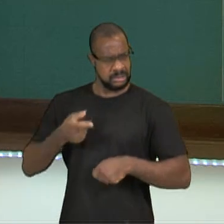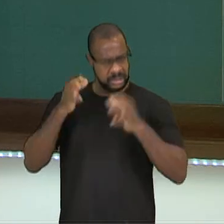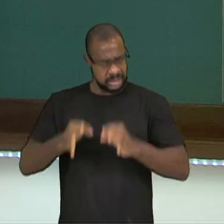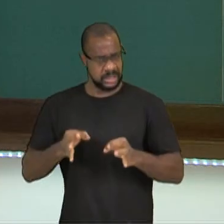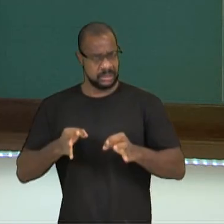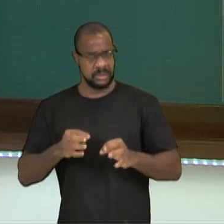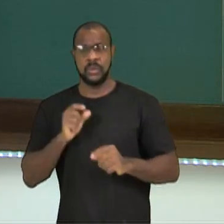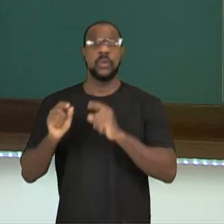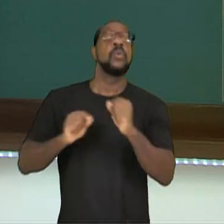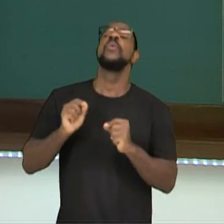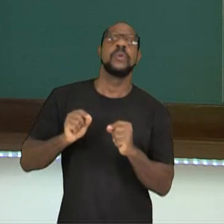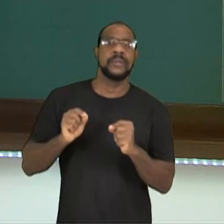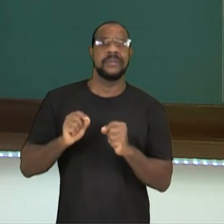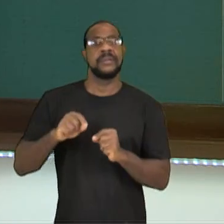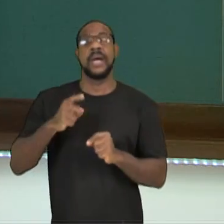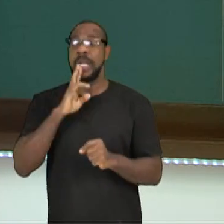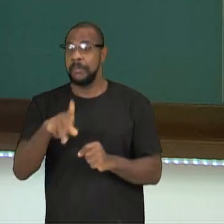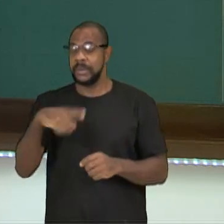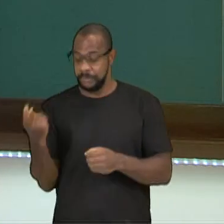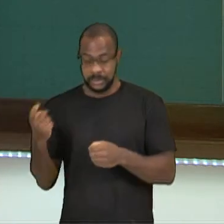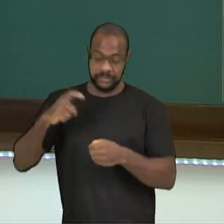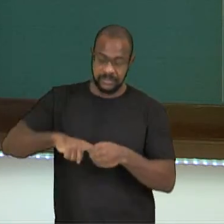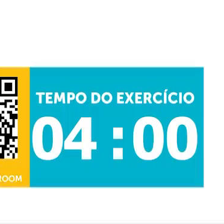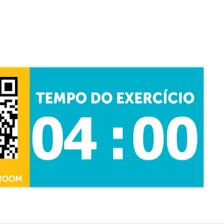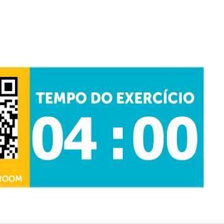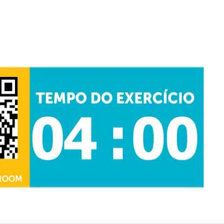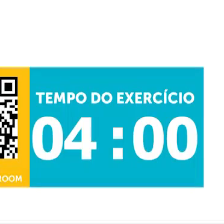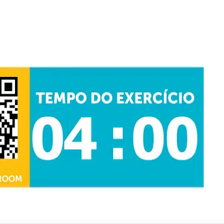vocês? O que nós voltamos? Corrigimos juntos.